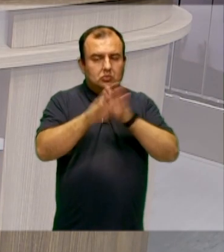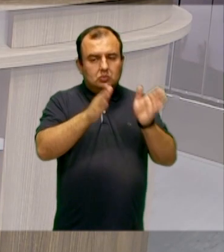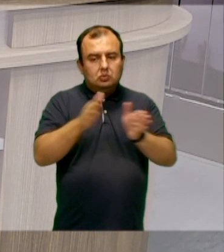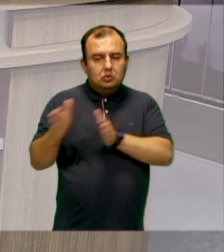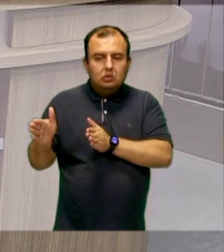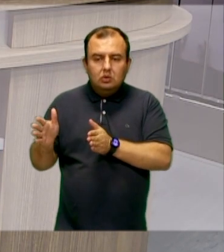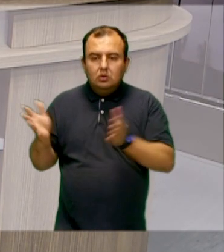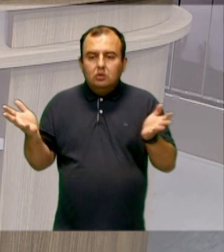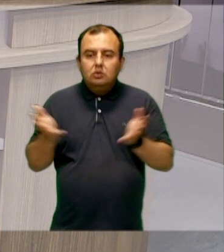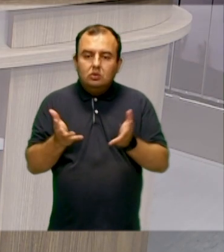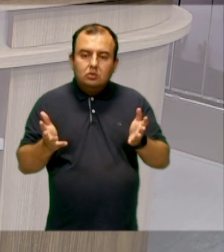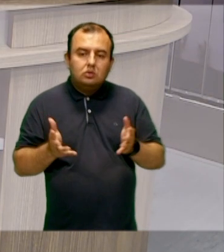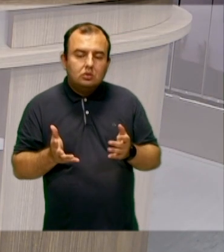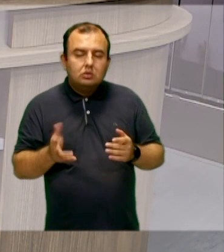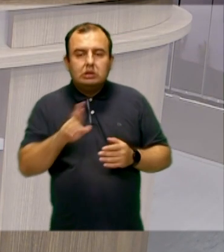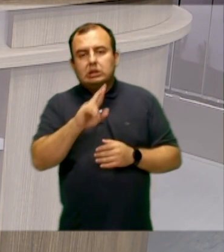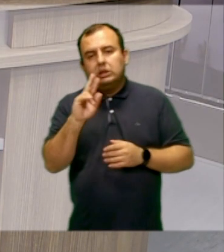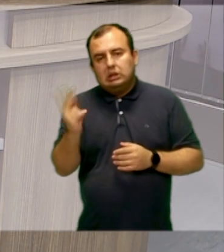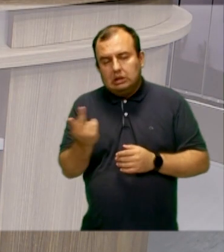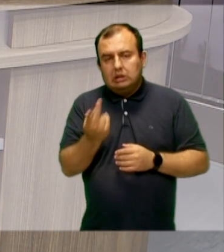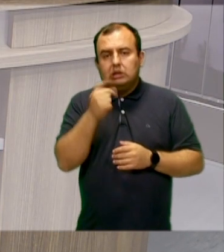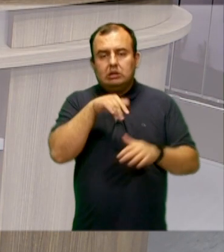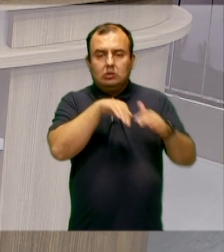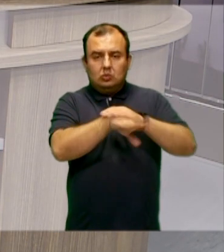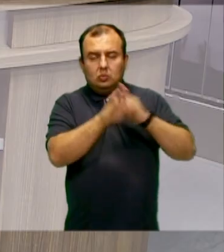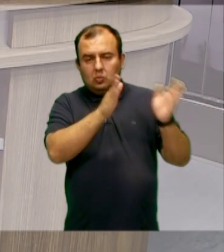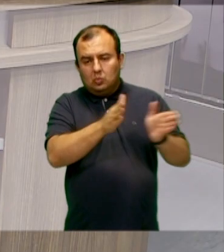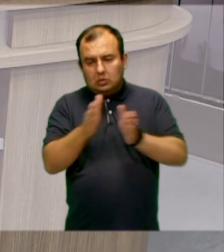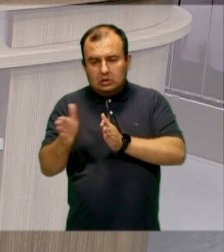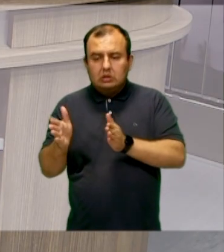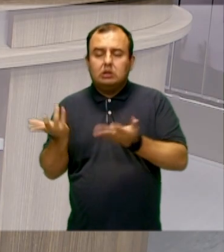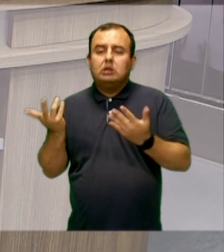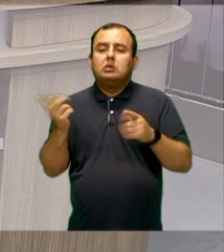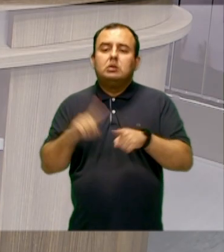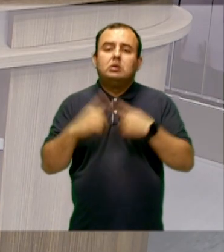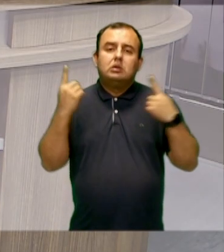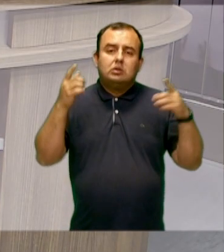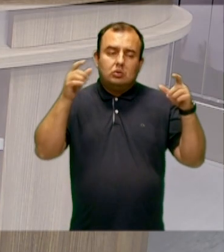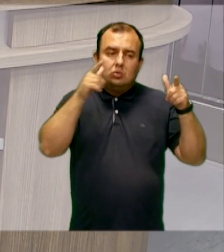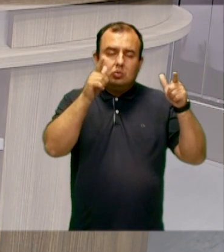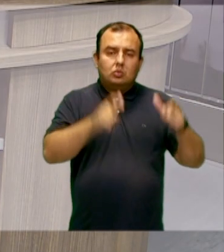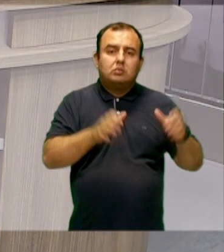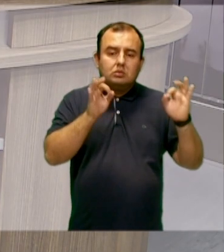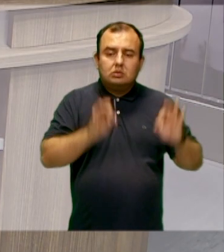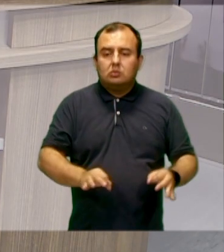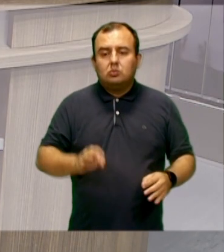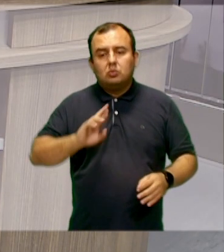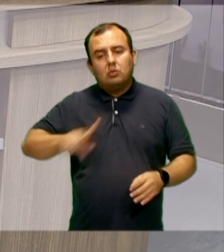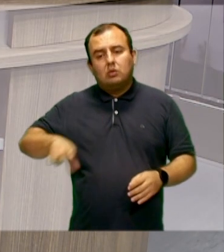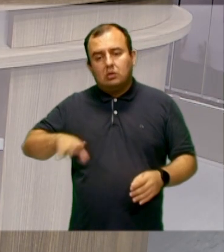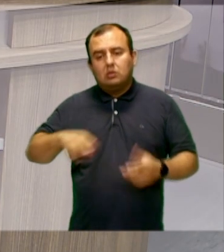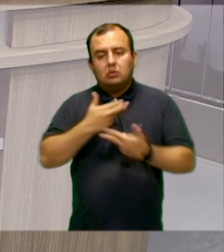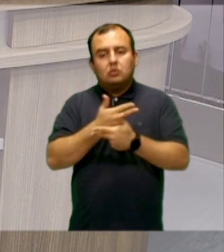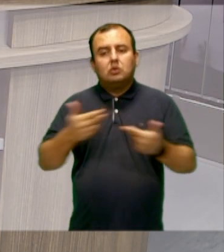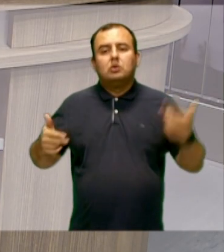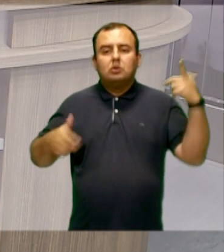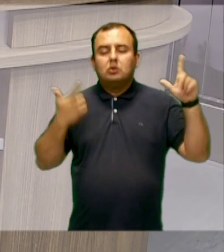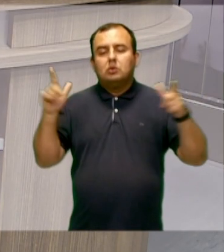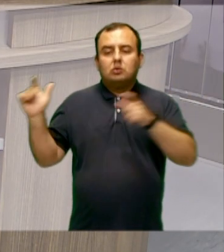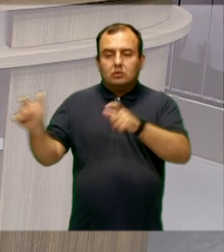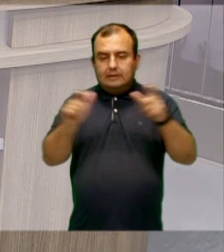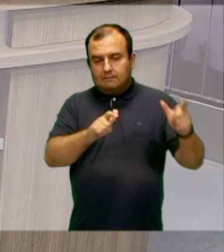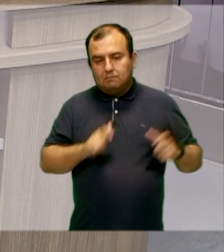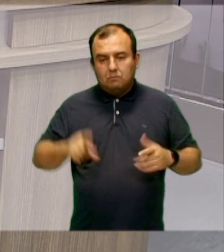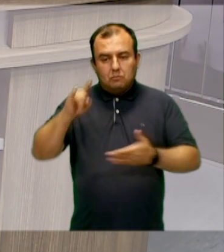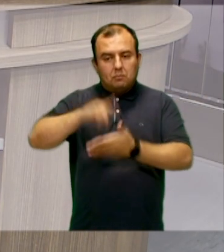parte, praticamente recursos humanos está lá, está muito bem organizado, mas não é o local adequado, como vários outros locais, vários